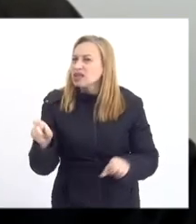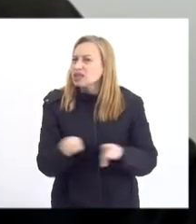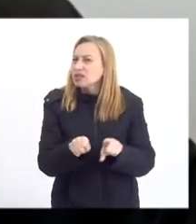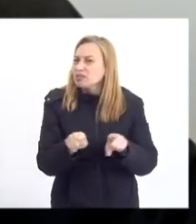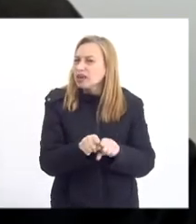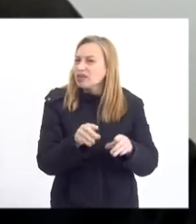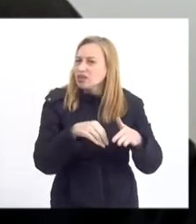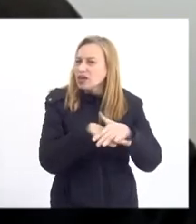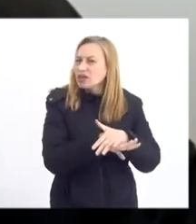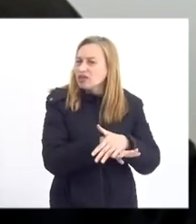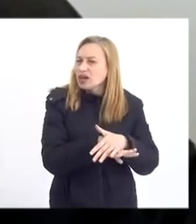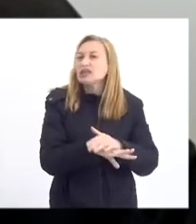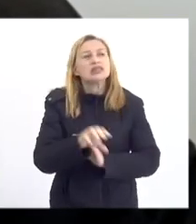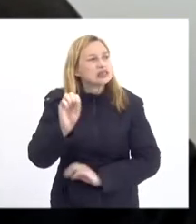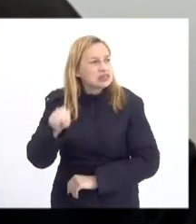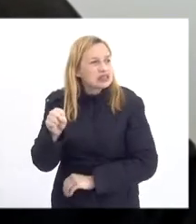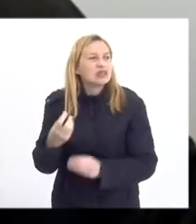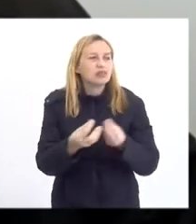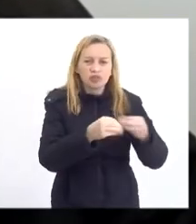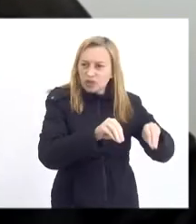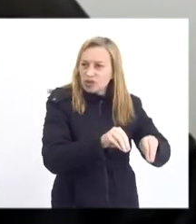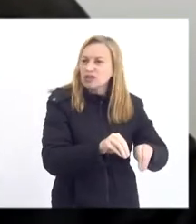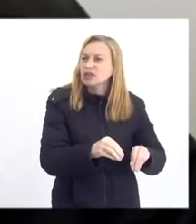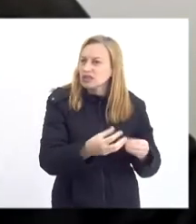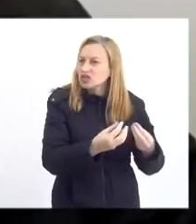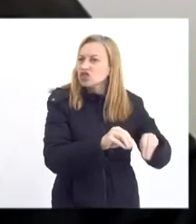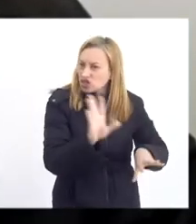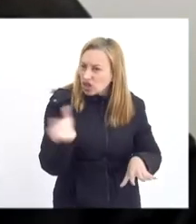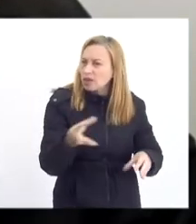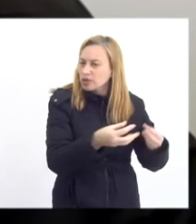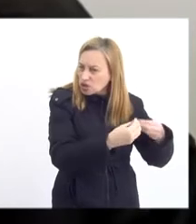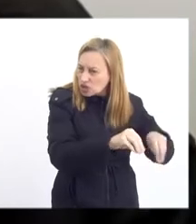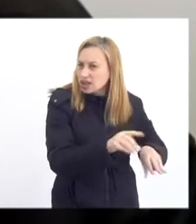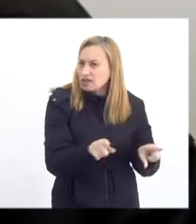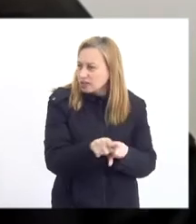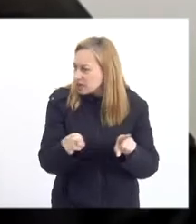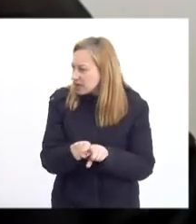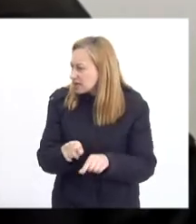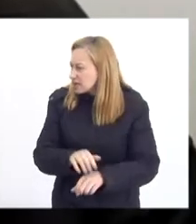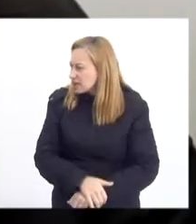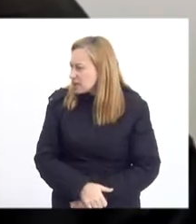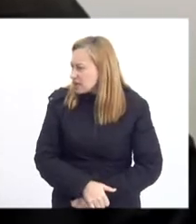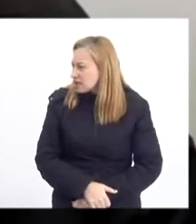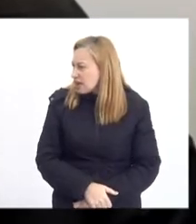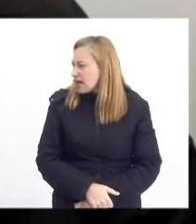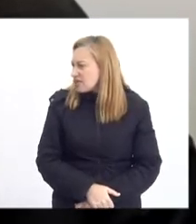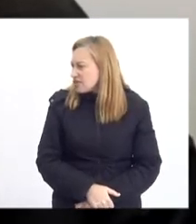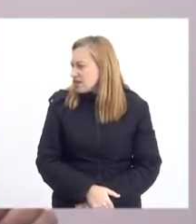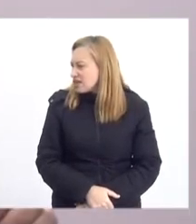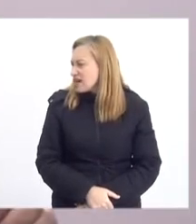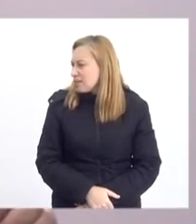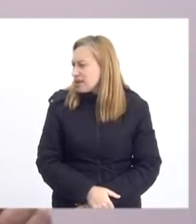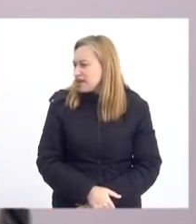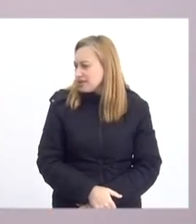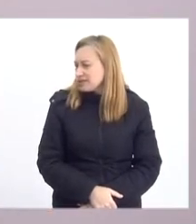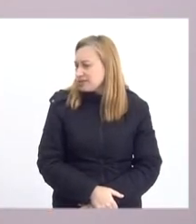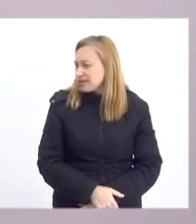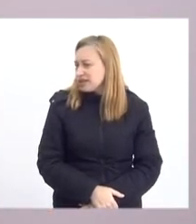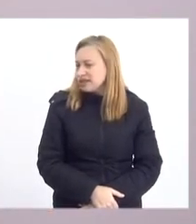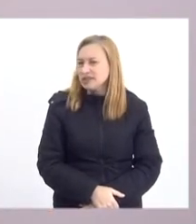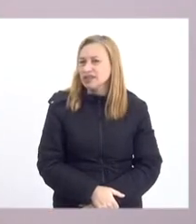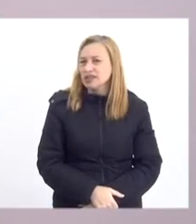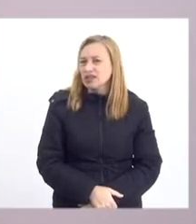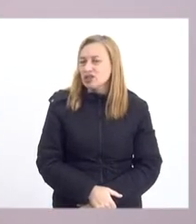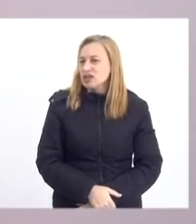Sim, é por isso que pela prejudicabilidade. Está prejudicado também. Ah, perfeitamente. Está prejudicado. Obrigado. Okay. Todos do